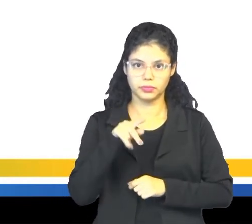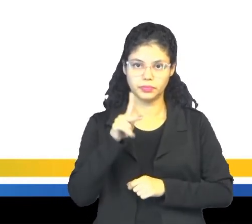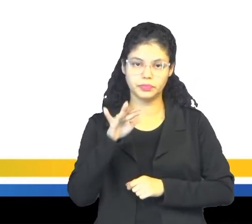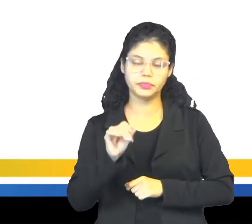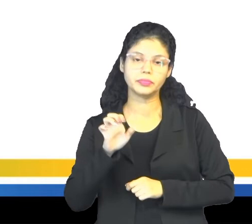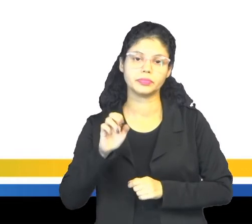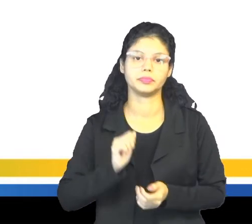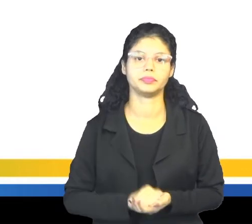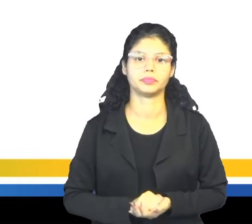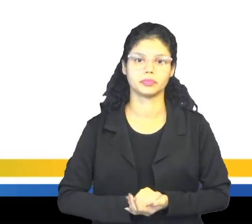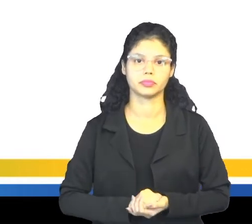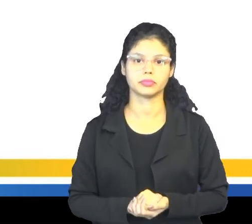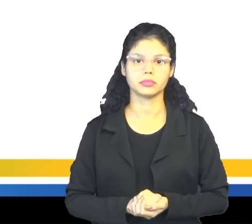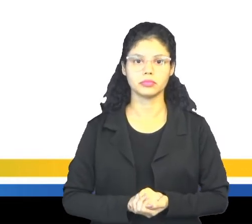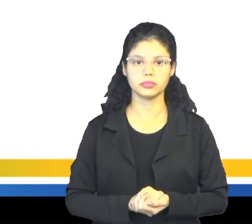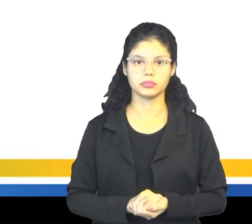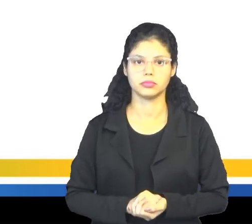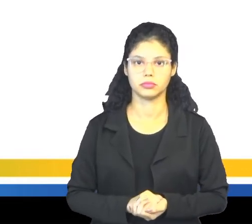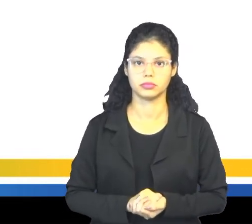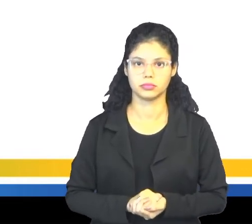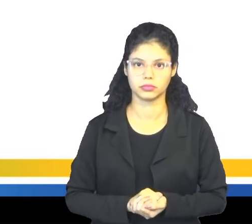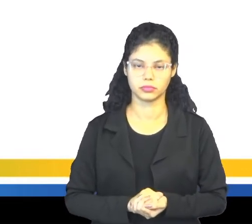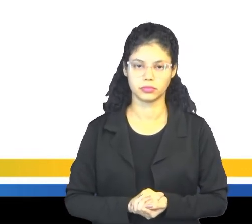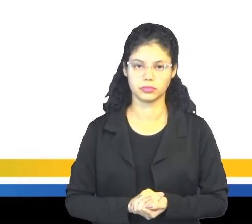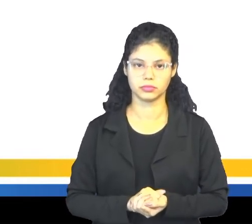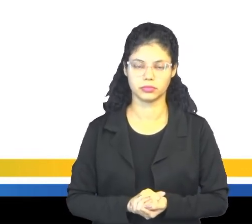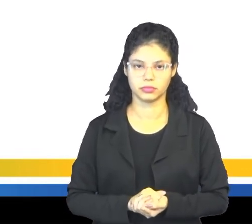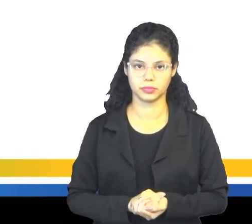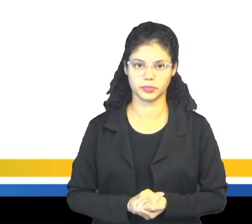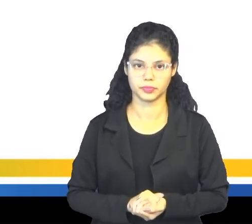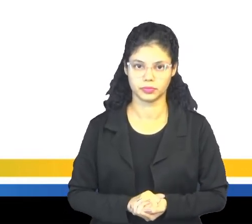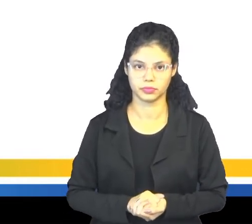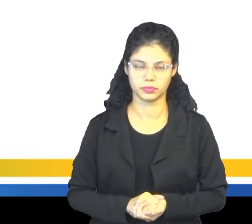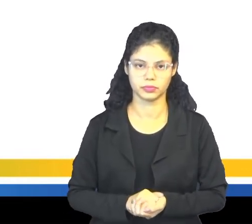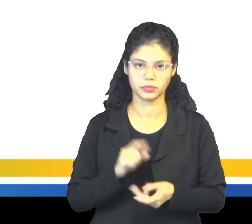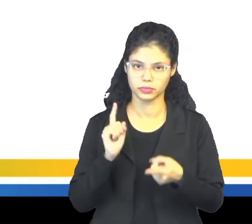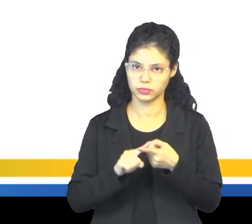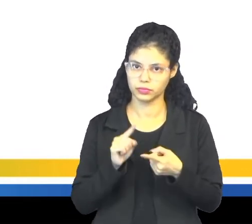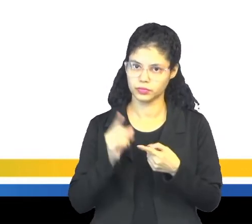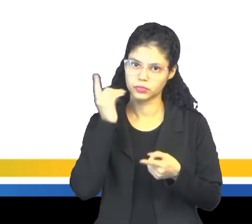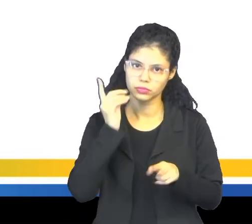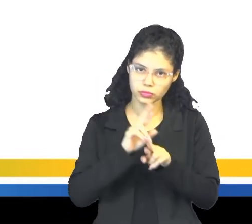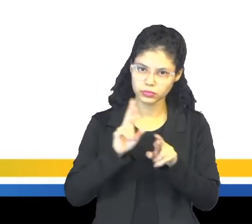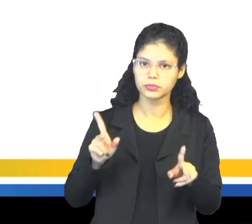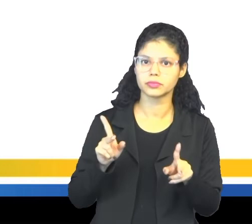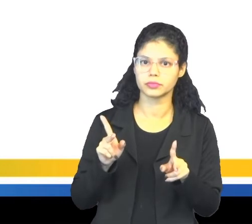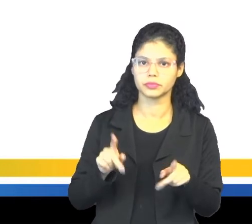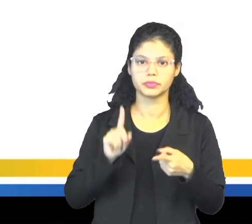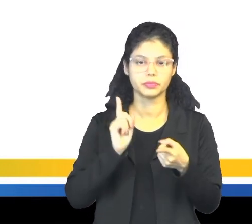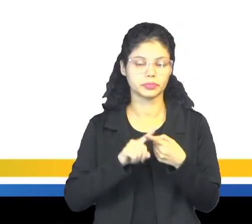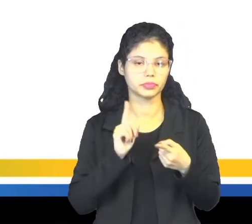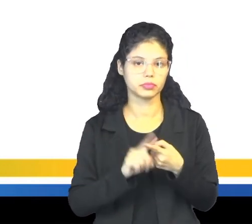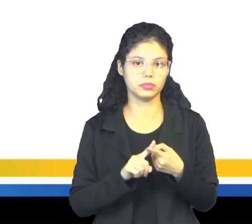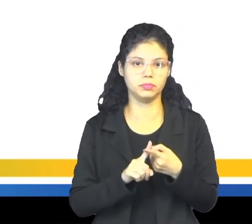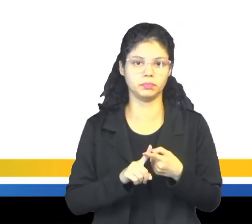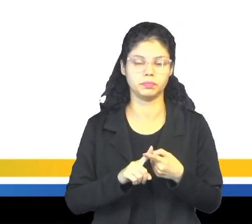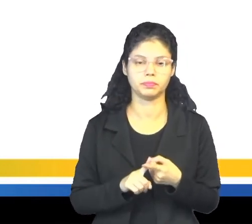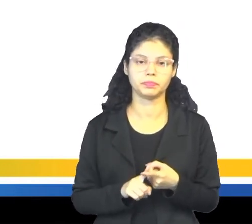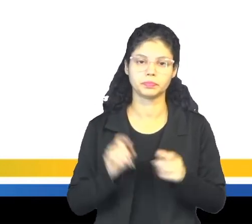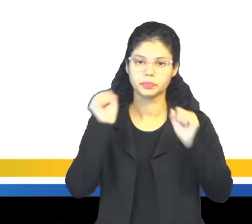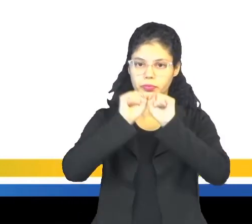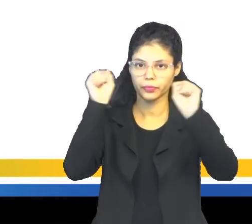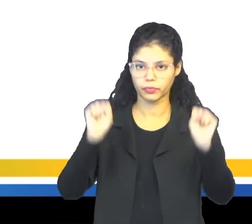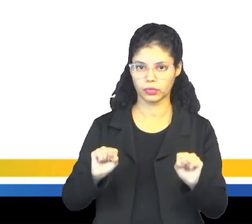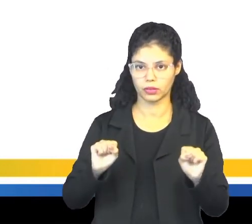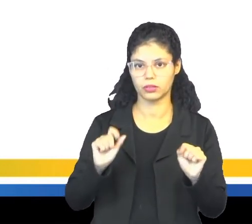von Stauffen em 1828 a 1838. Por que essas datas diferentes? Porque o